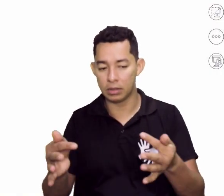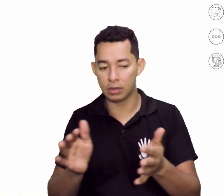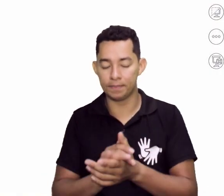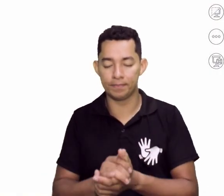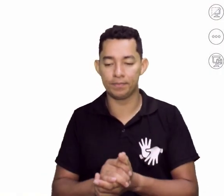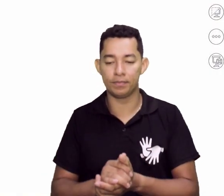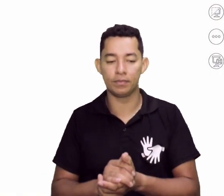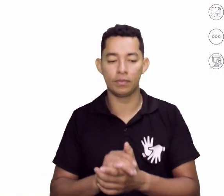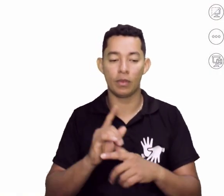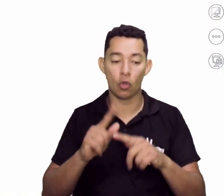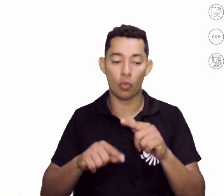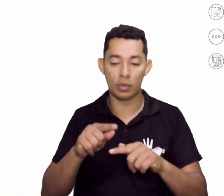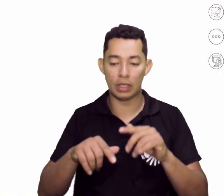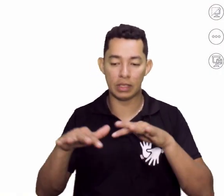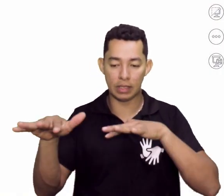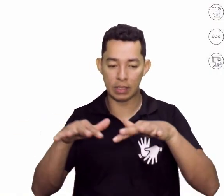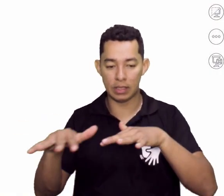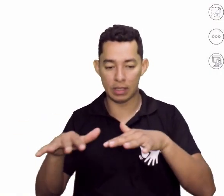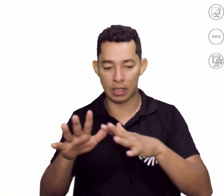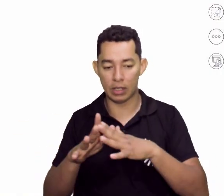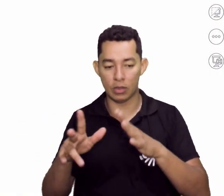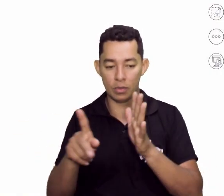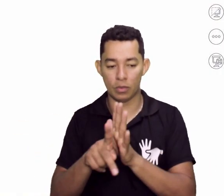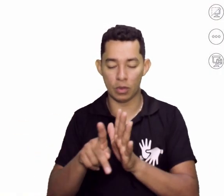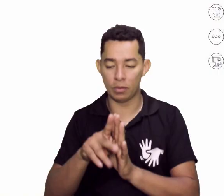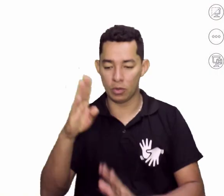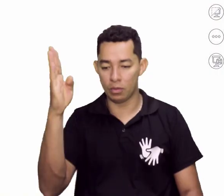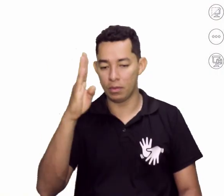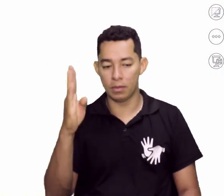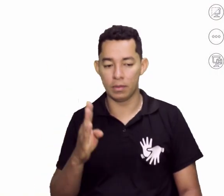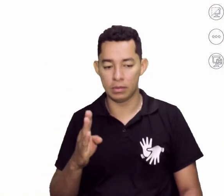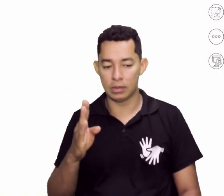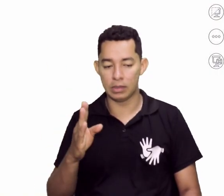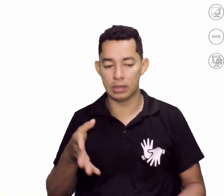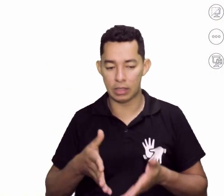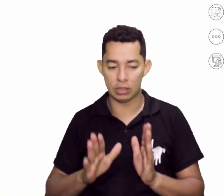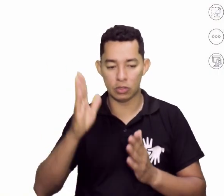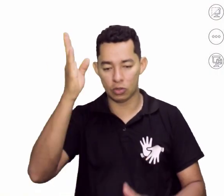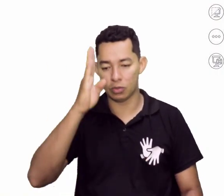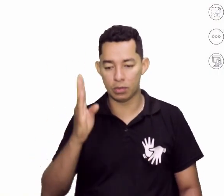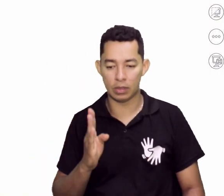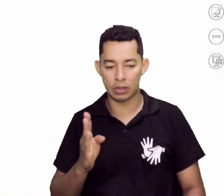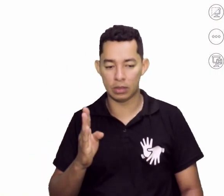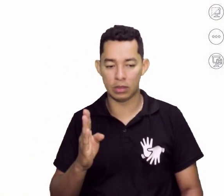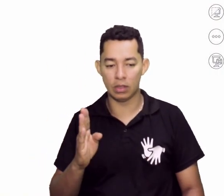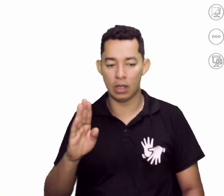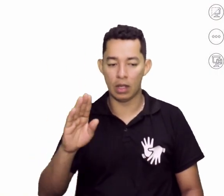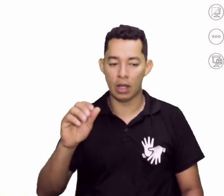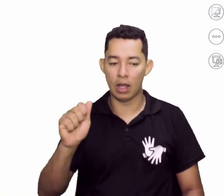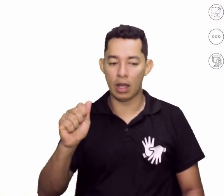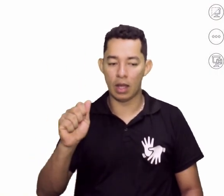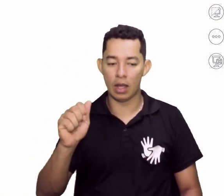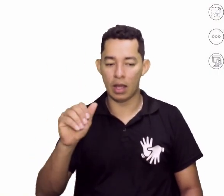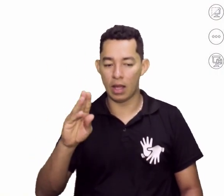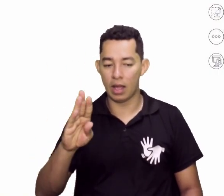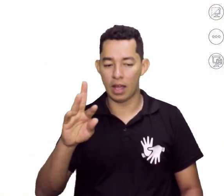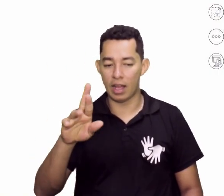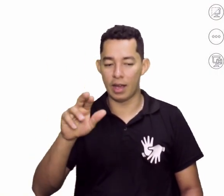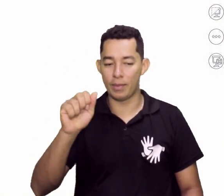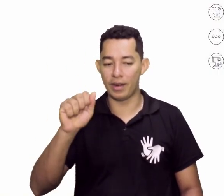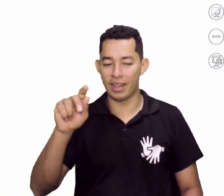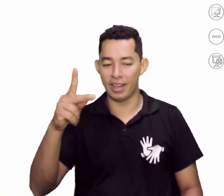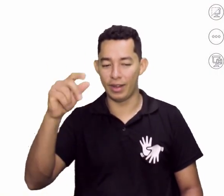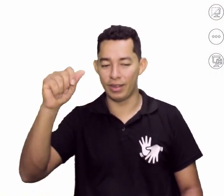brasileiro Abraão, né? Palatinic, deve ser um cabo raciado com